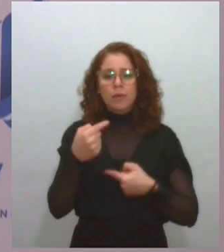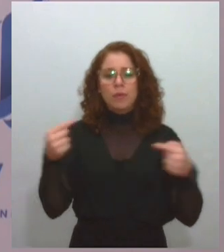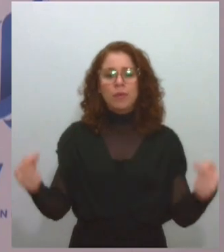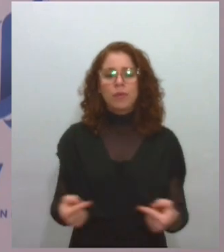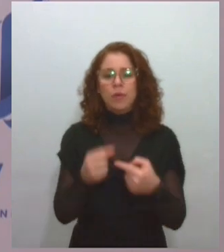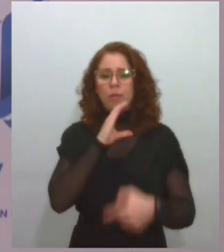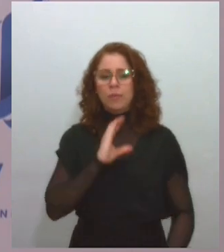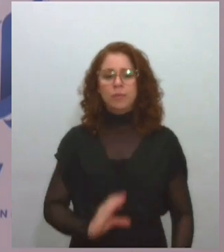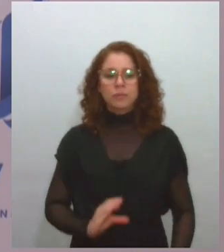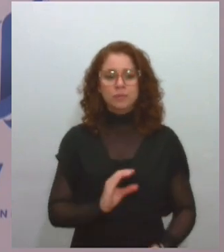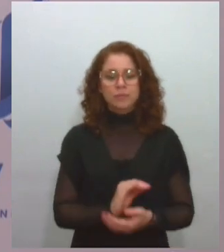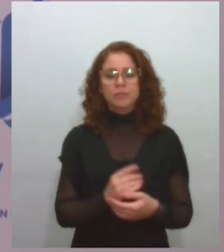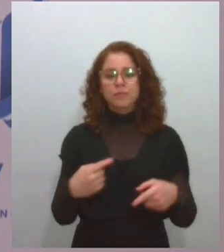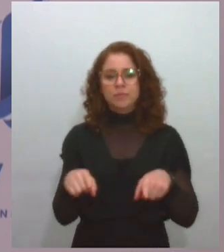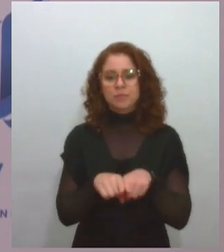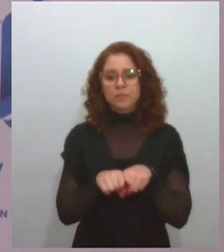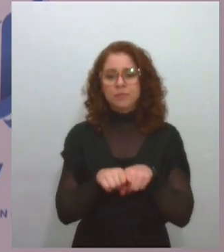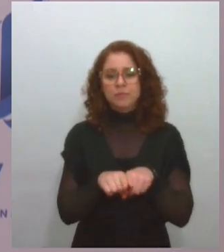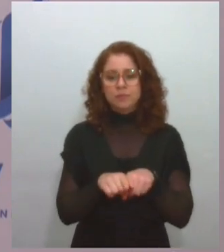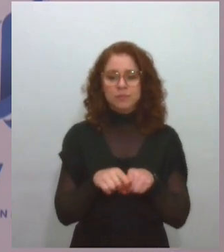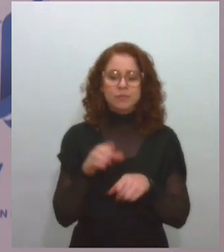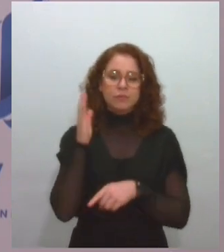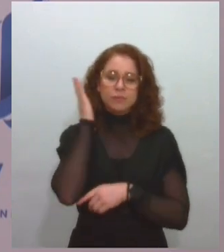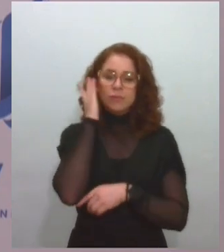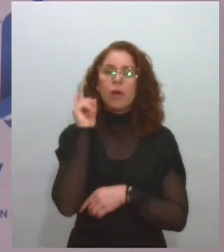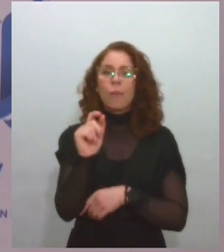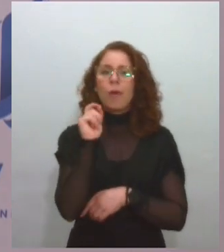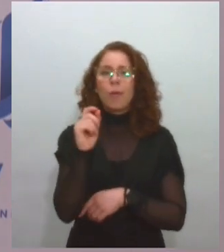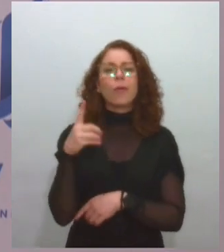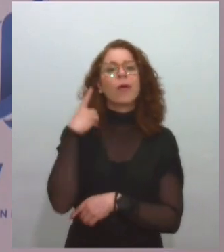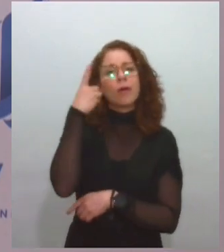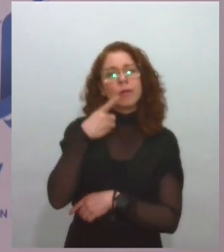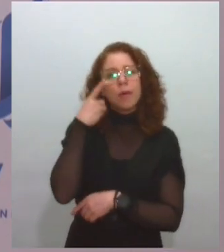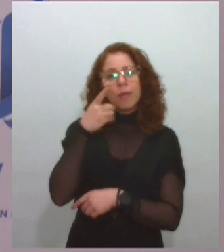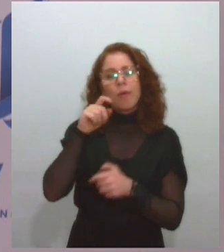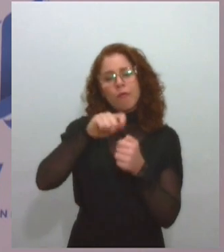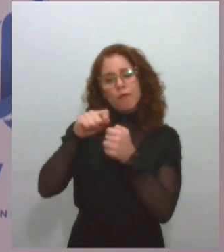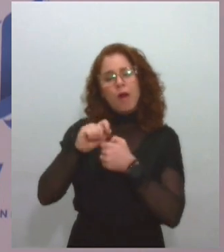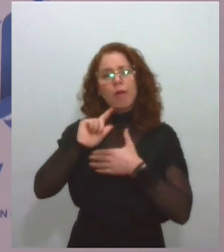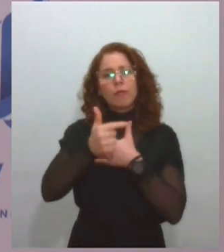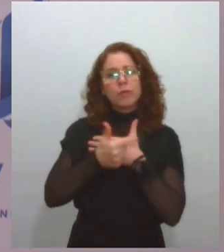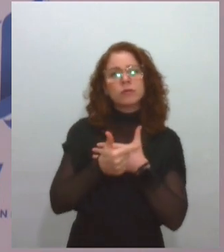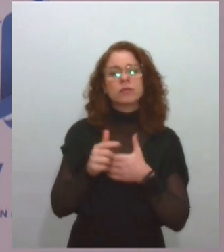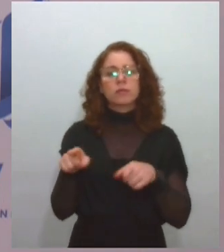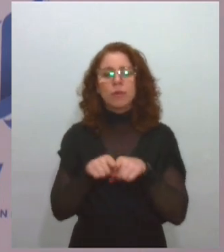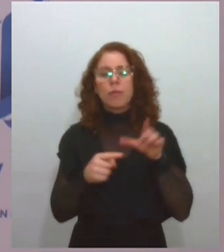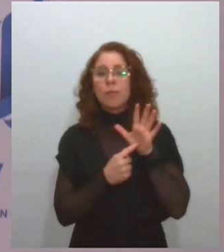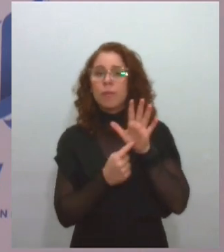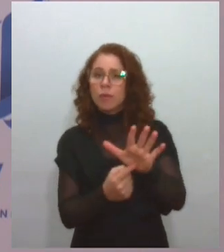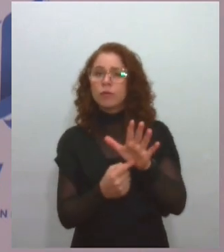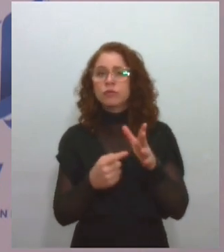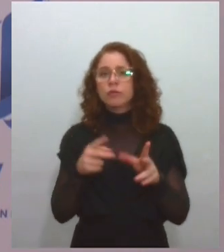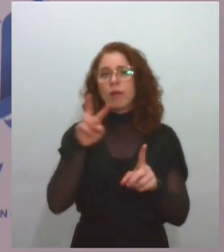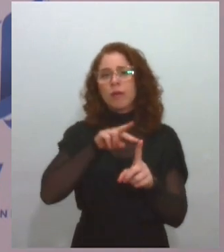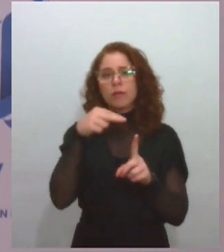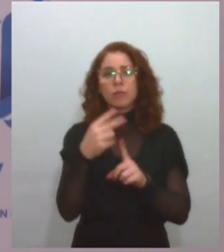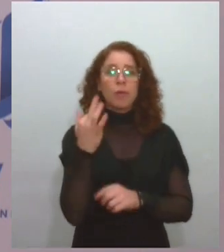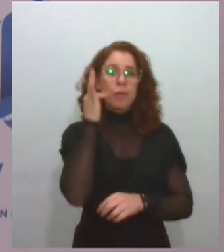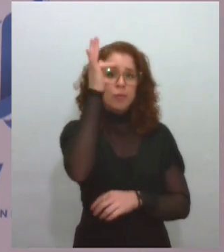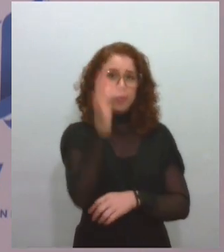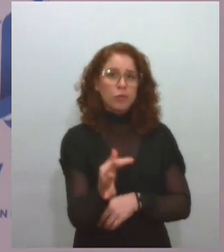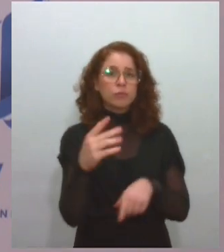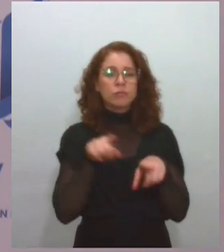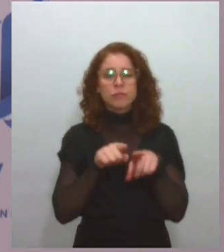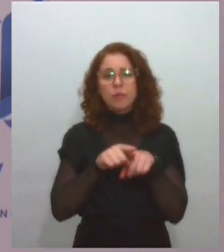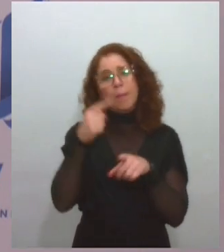à questão de saber o que é que os deputados fazem, né, propiciar que eles tenham visibilidades futuras, para que eles também possam